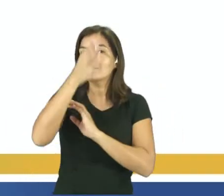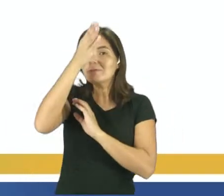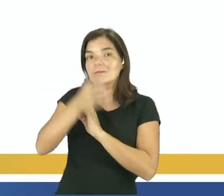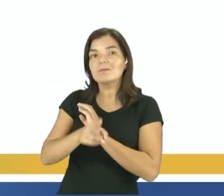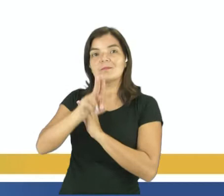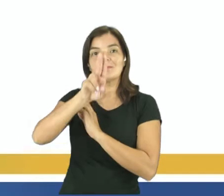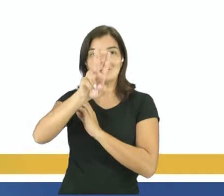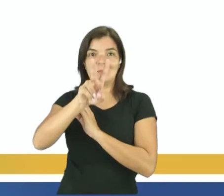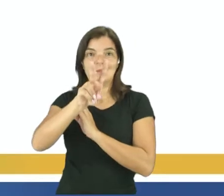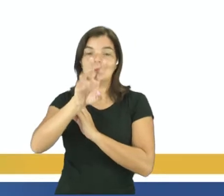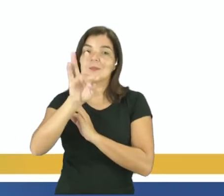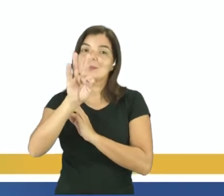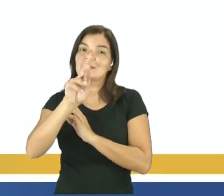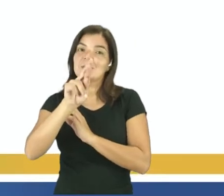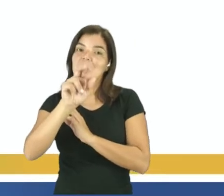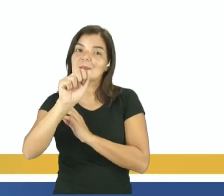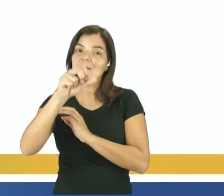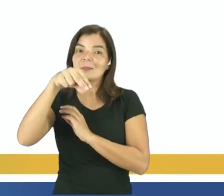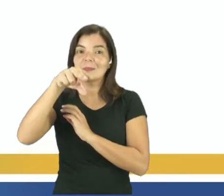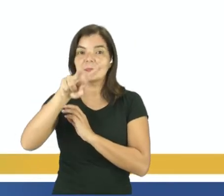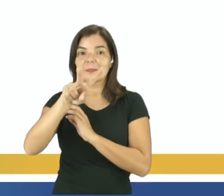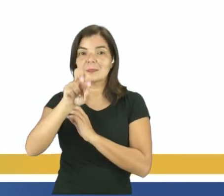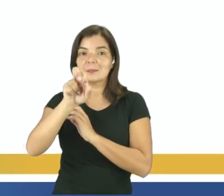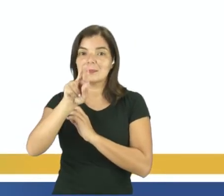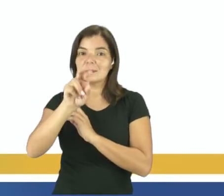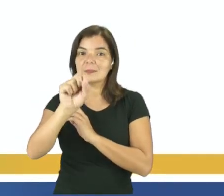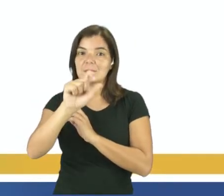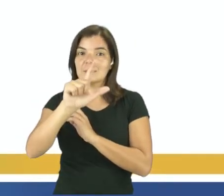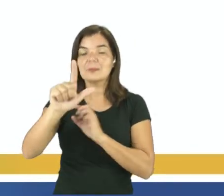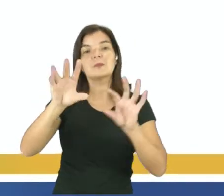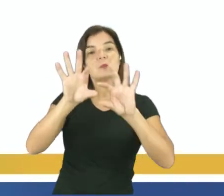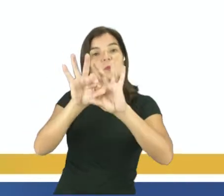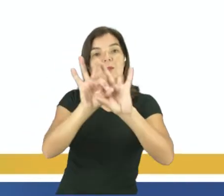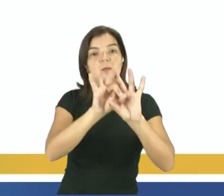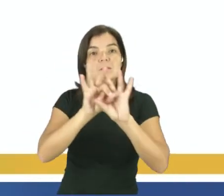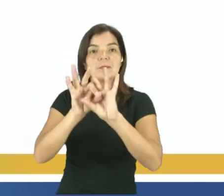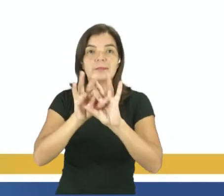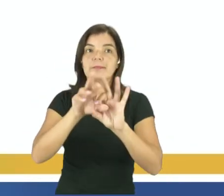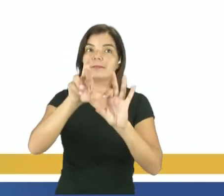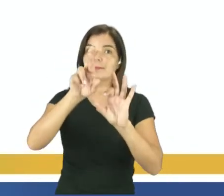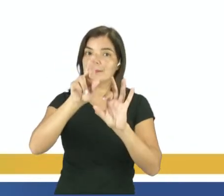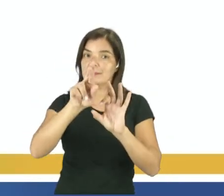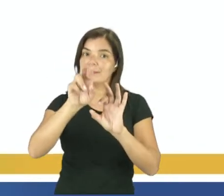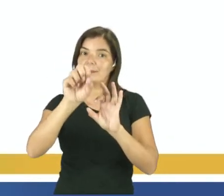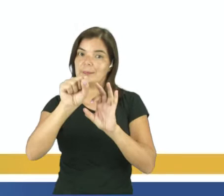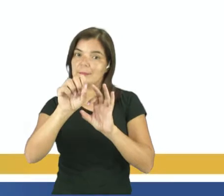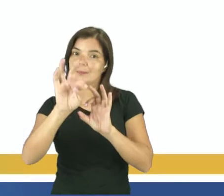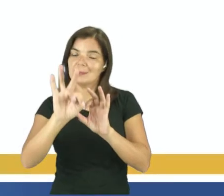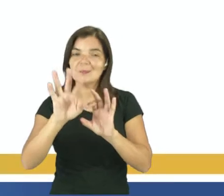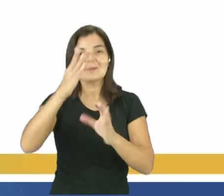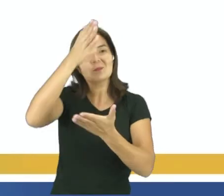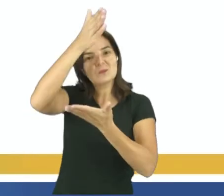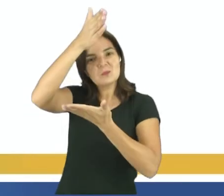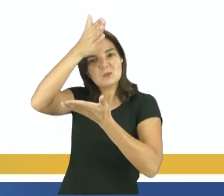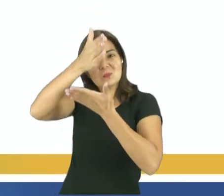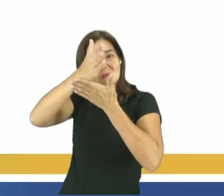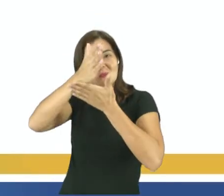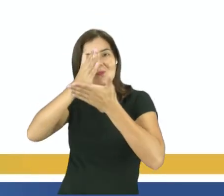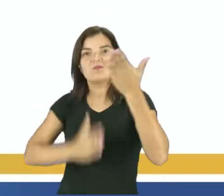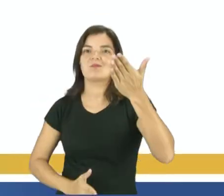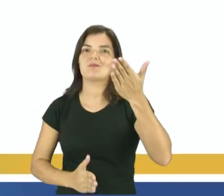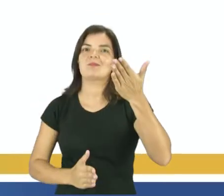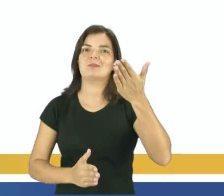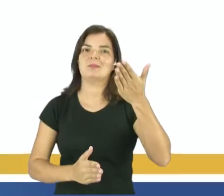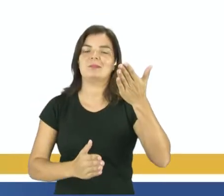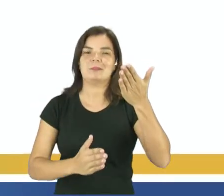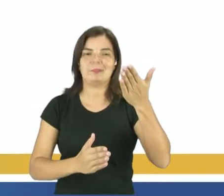é transversal. Eu falo que ela é transversal às retas R, S e T. Ou seja, ela corta as